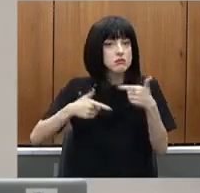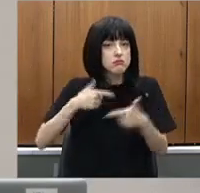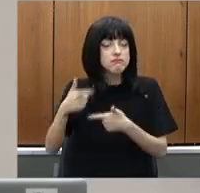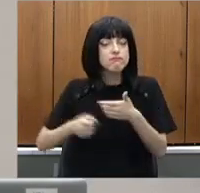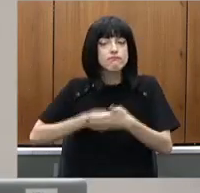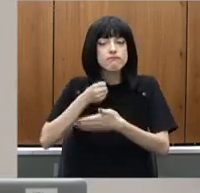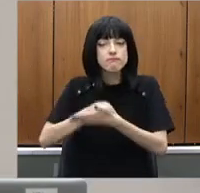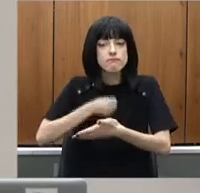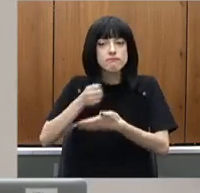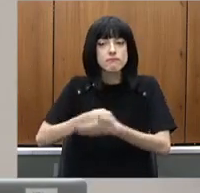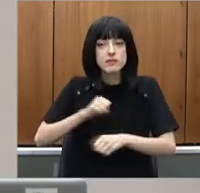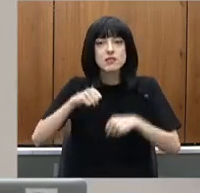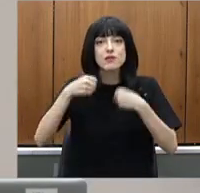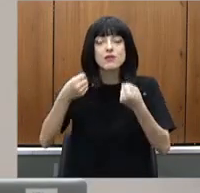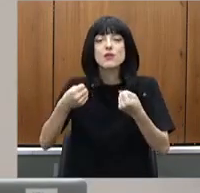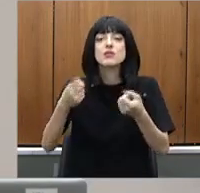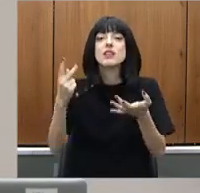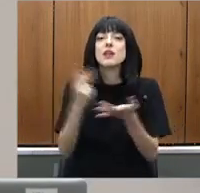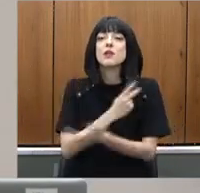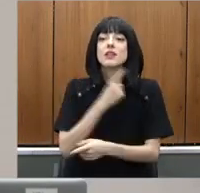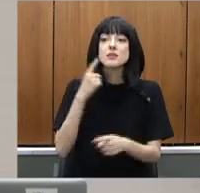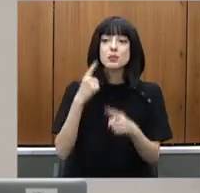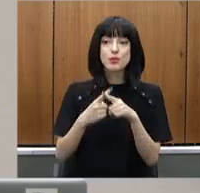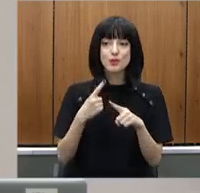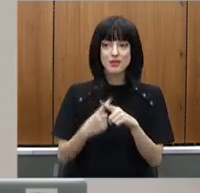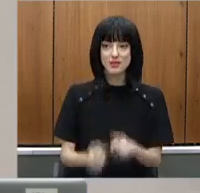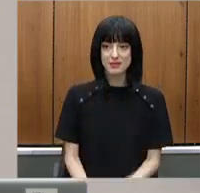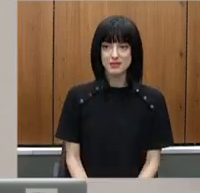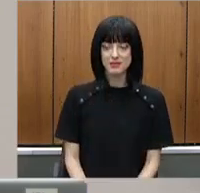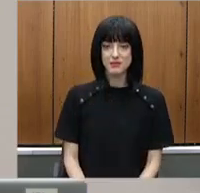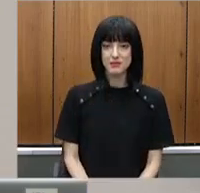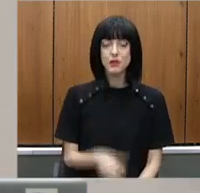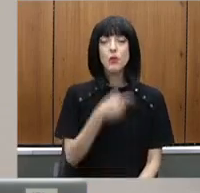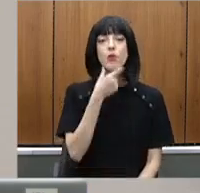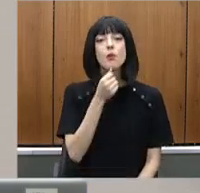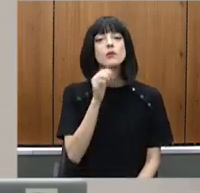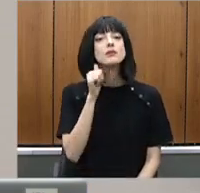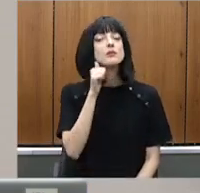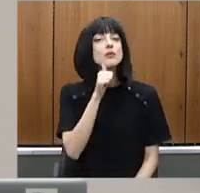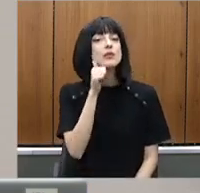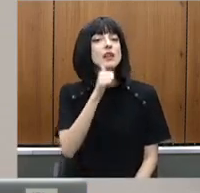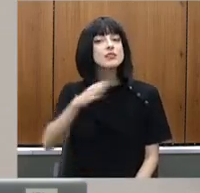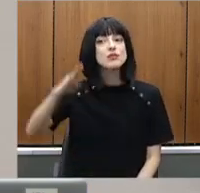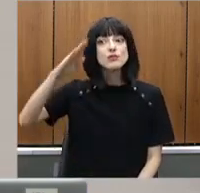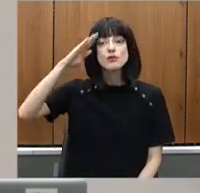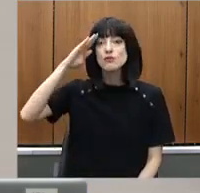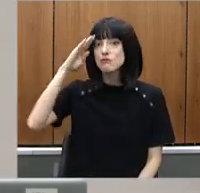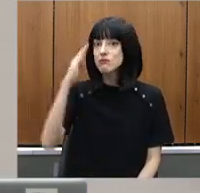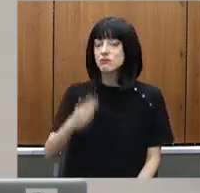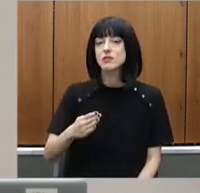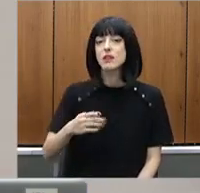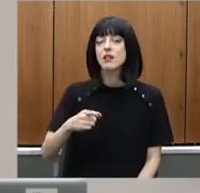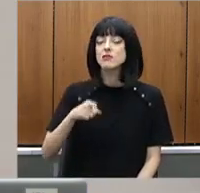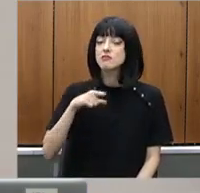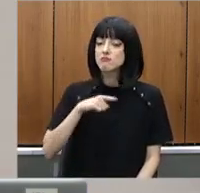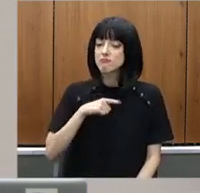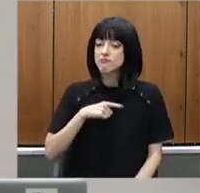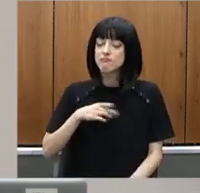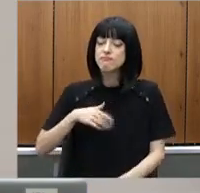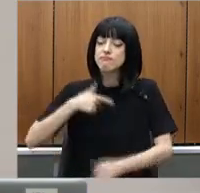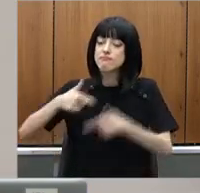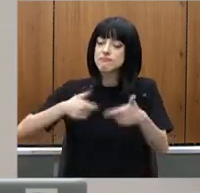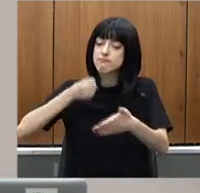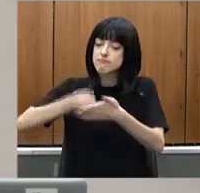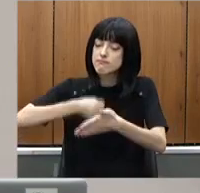porque os nossos Bravos Soldados homens e mulheres estão lá na ponta da linha então policiamento unitário